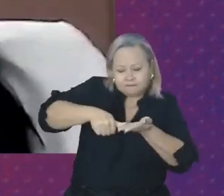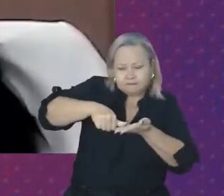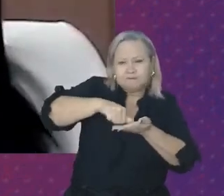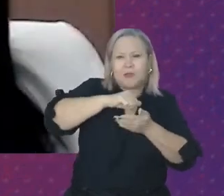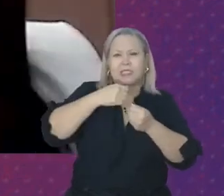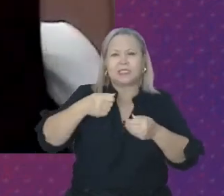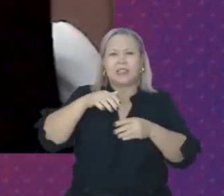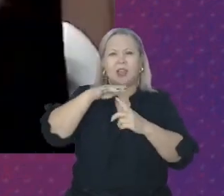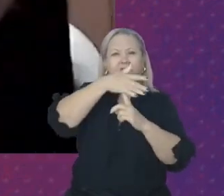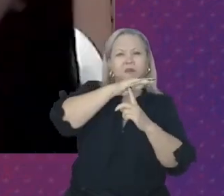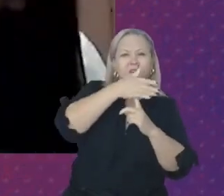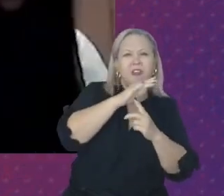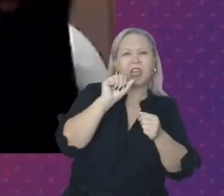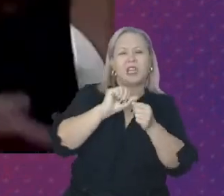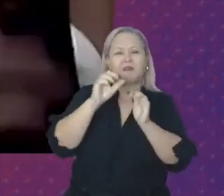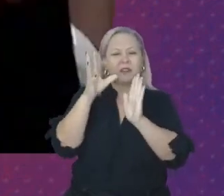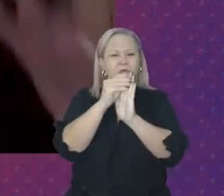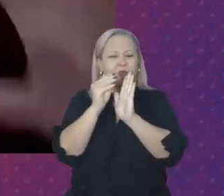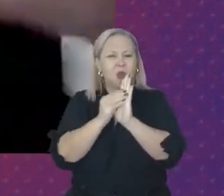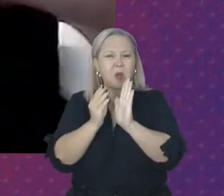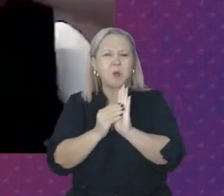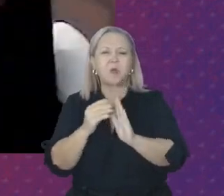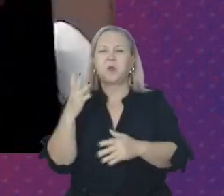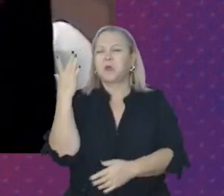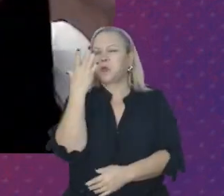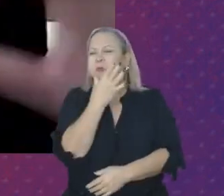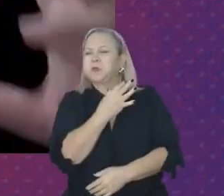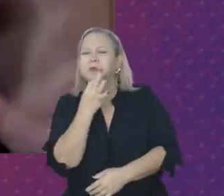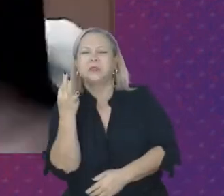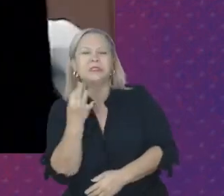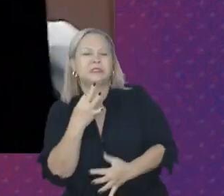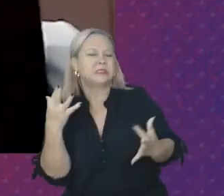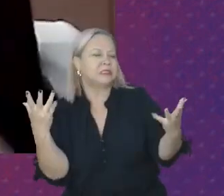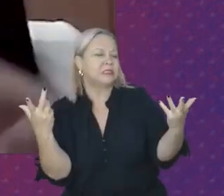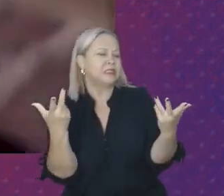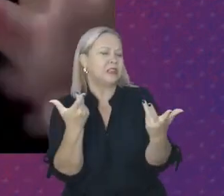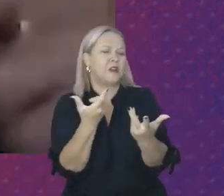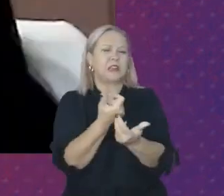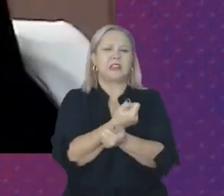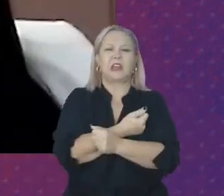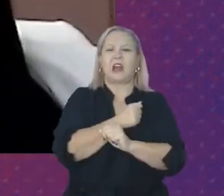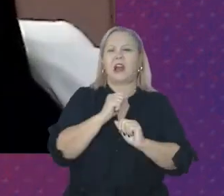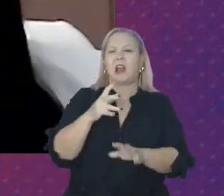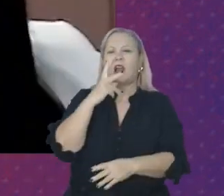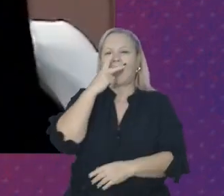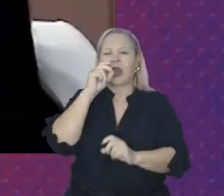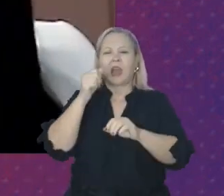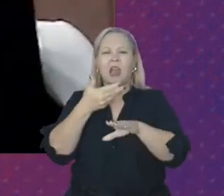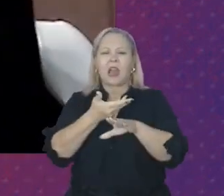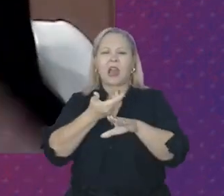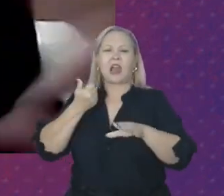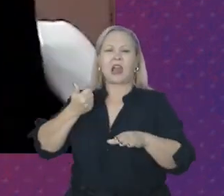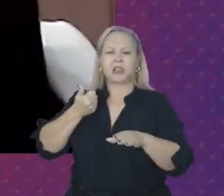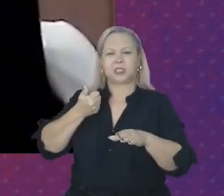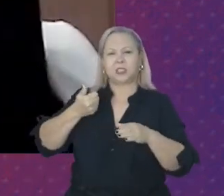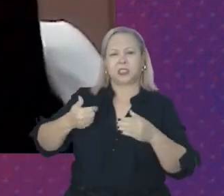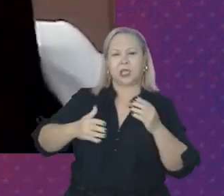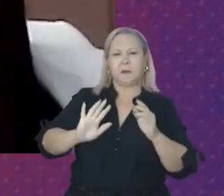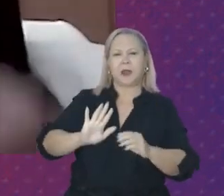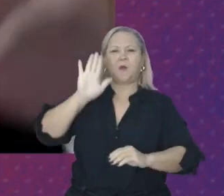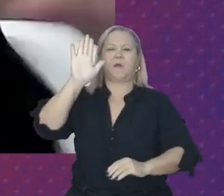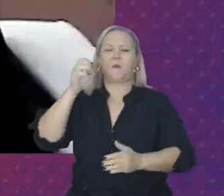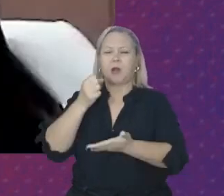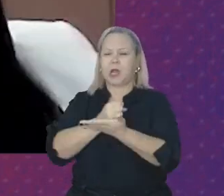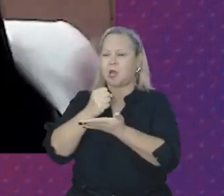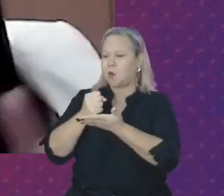aquele conteúdo bonitinho, acha que a pré-campanha é você contratar ali um designer